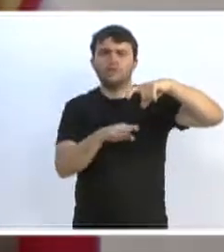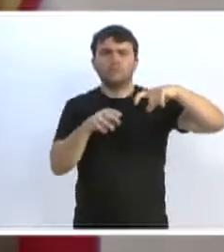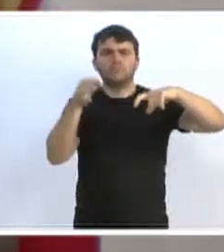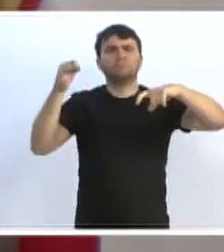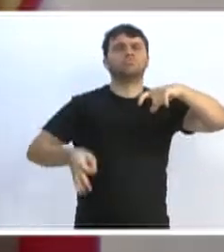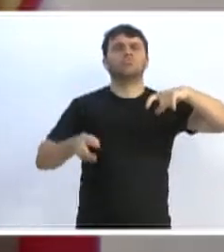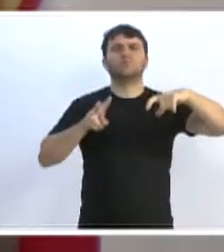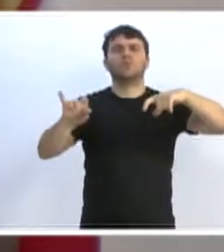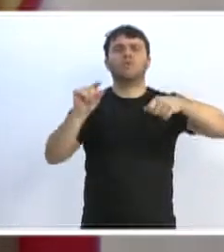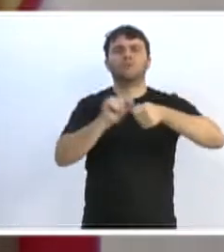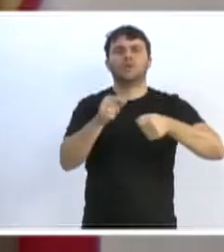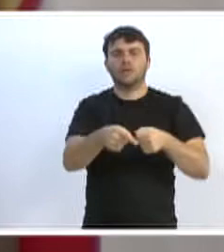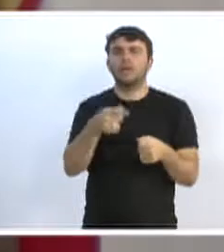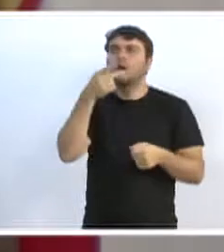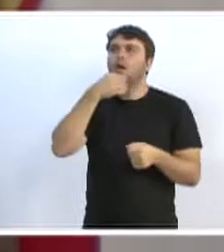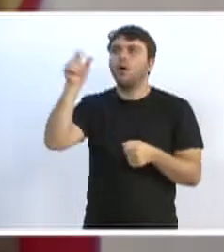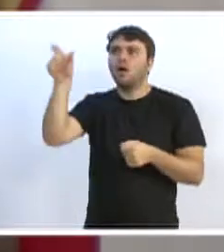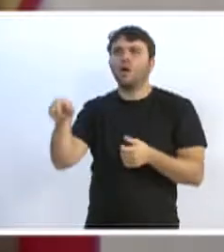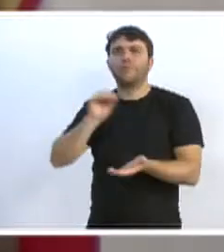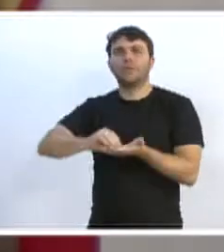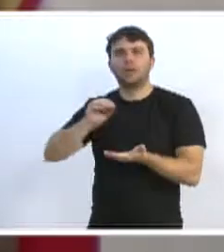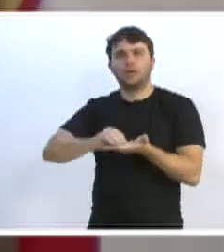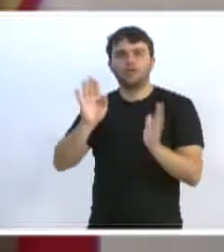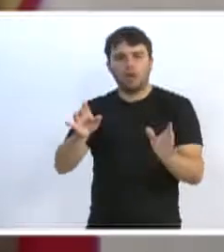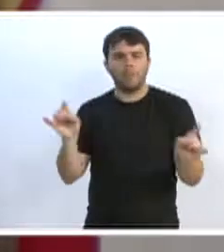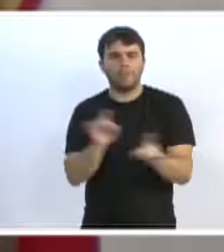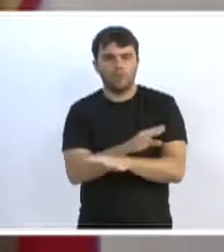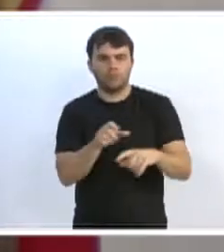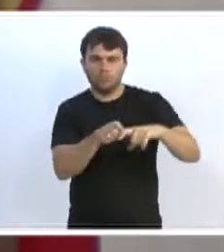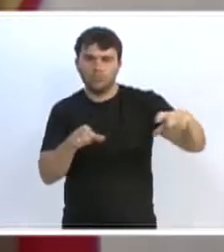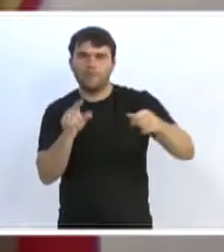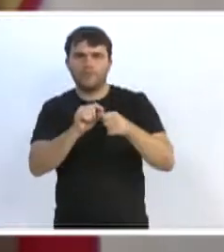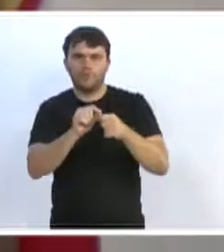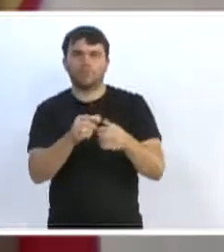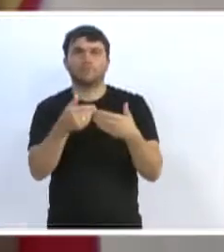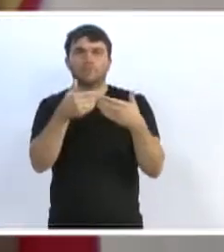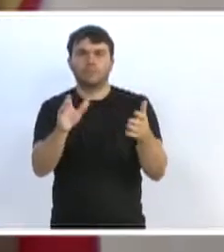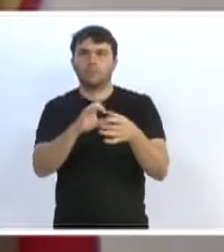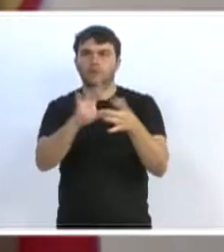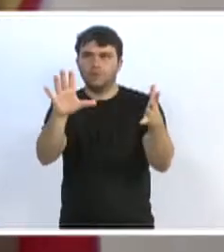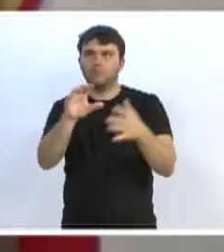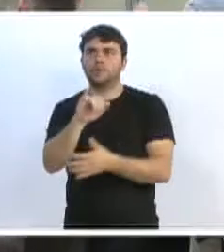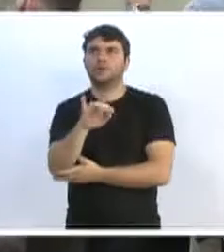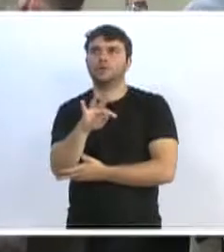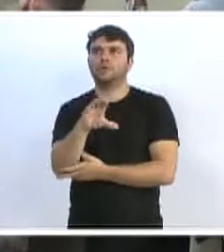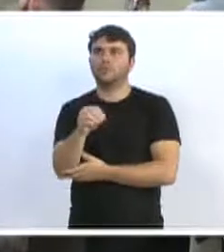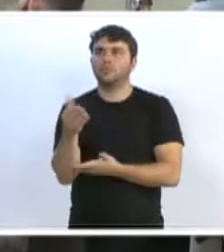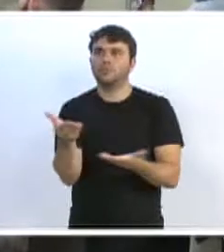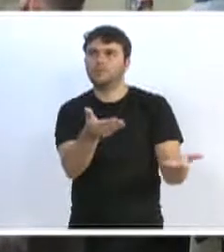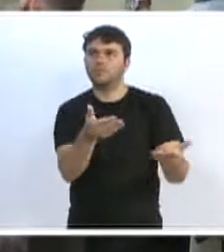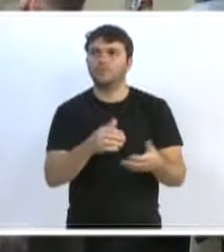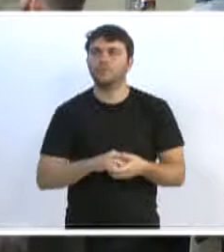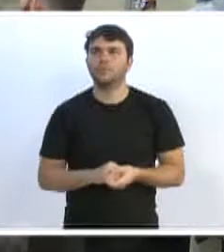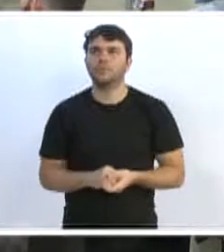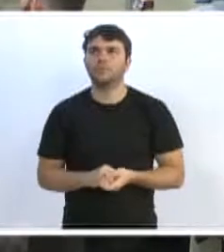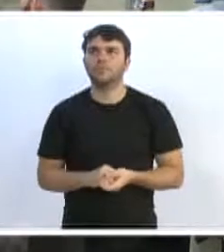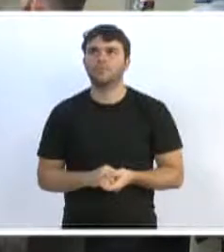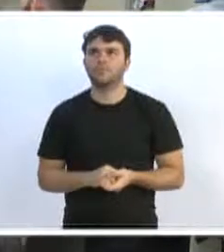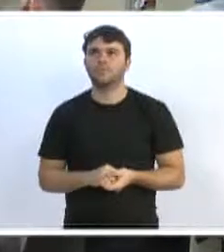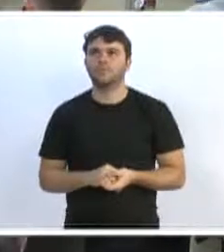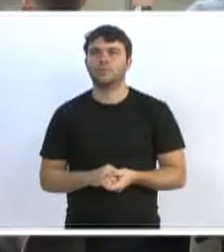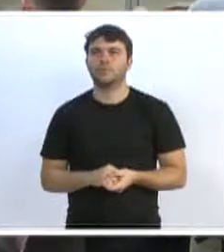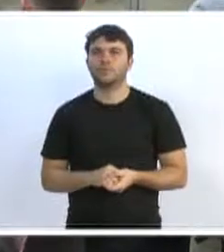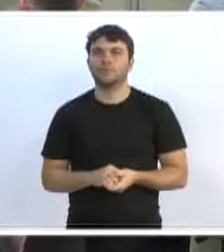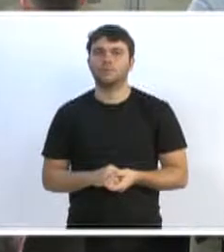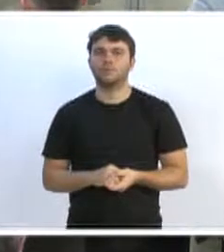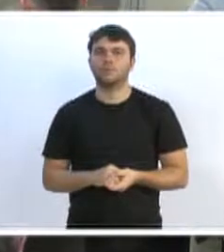Os secretários já tomaram o alinhamento e as providências para fazer. Conceda a parte ao senhor, vereador Ito. Com a parte, agora ouviremos o vereador Ailton de